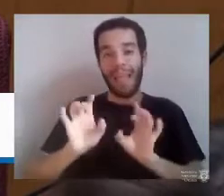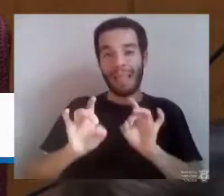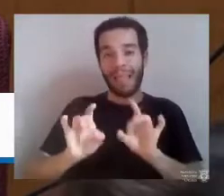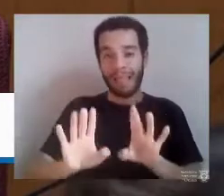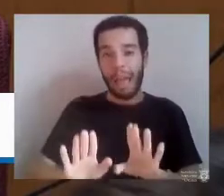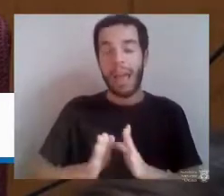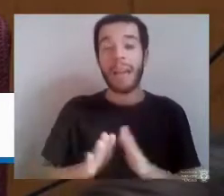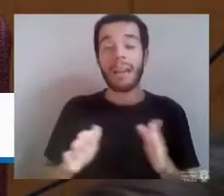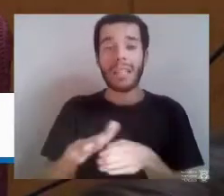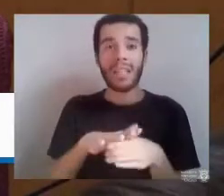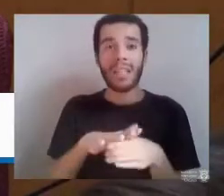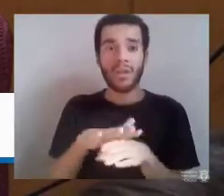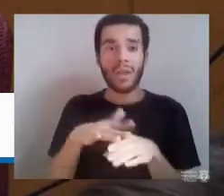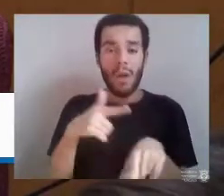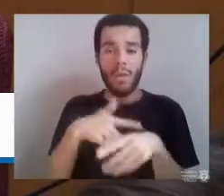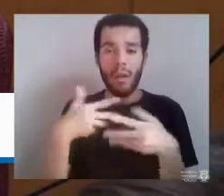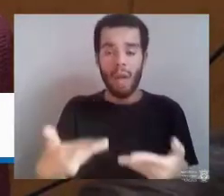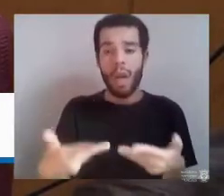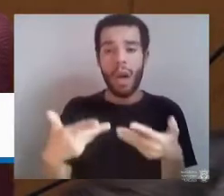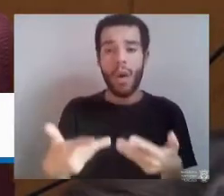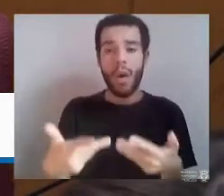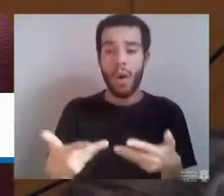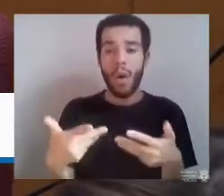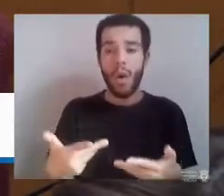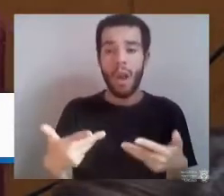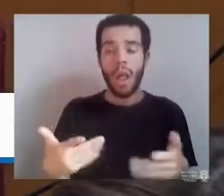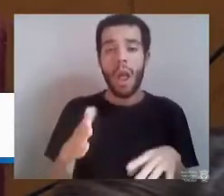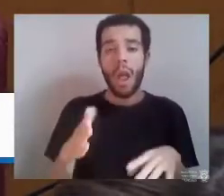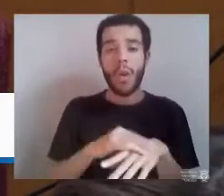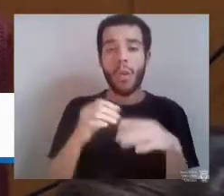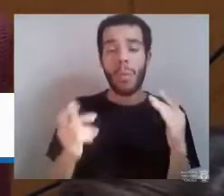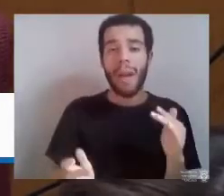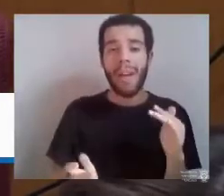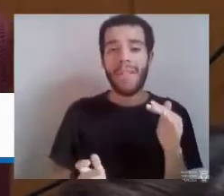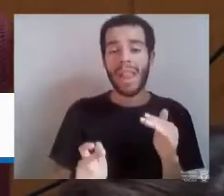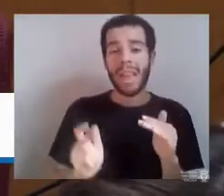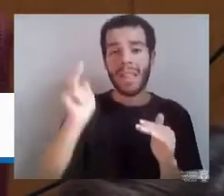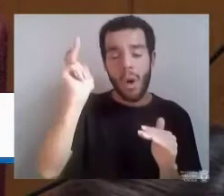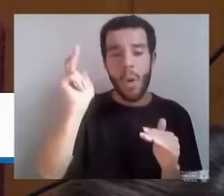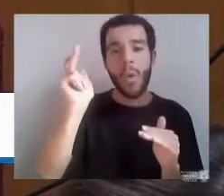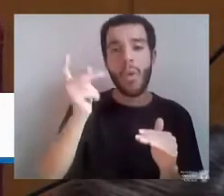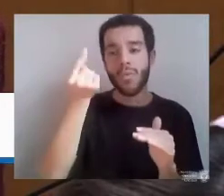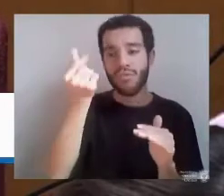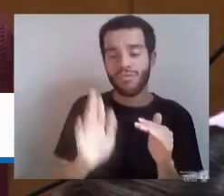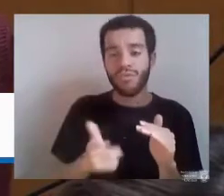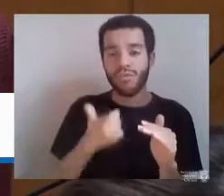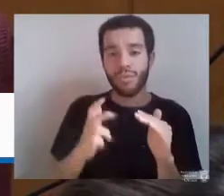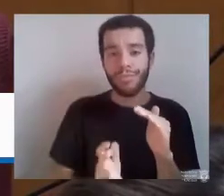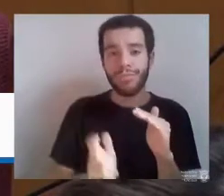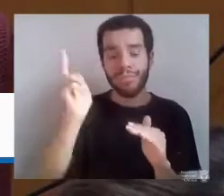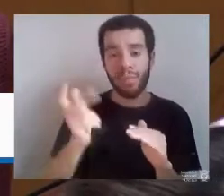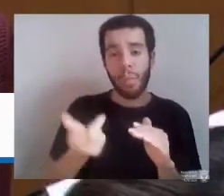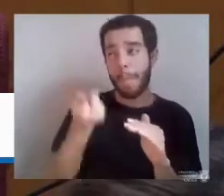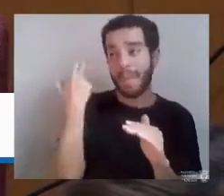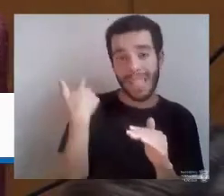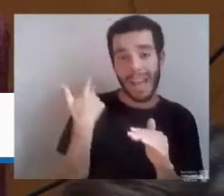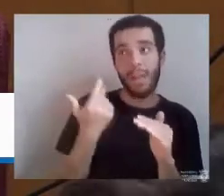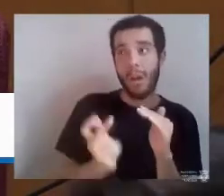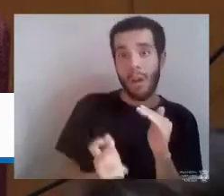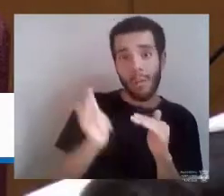atual, com a inflação, já no ano passado os valores dos índices dispararam e este ano também,